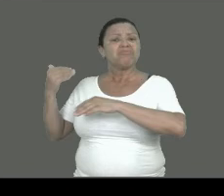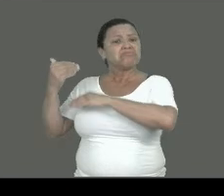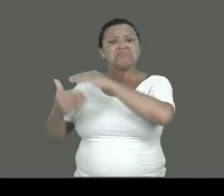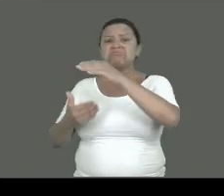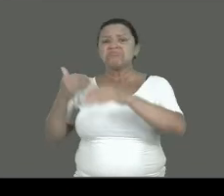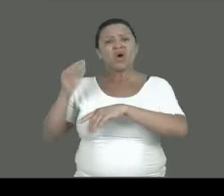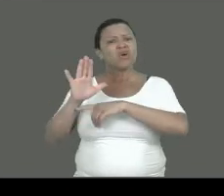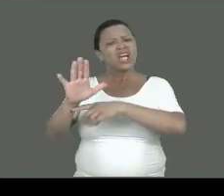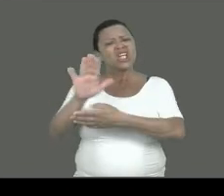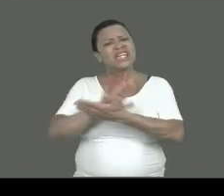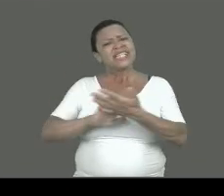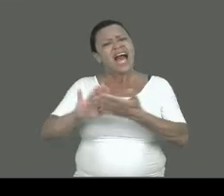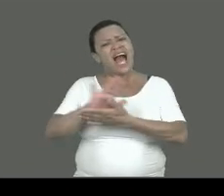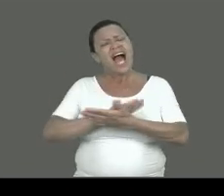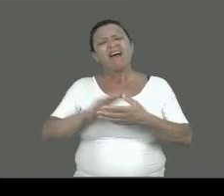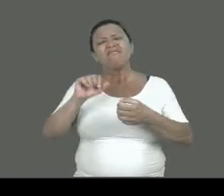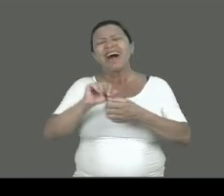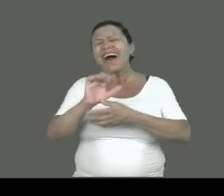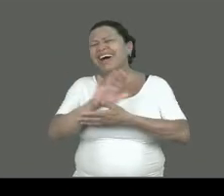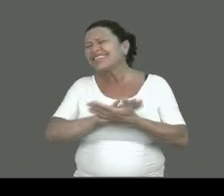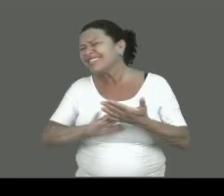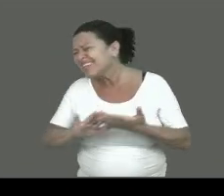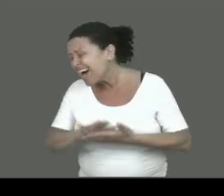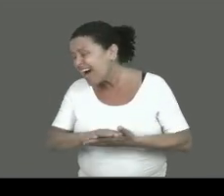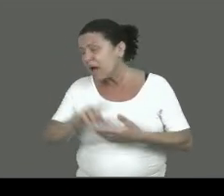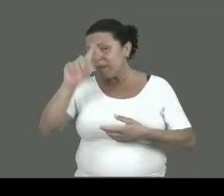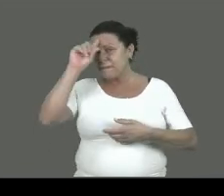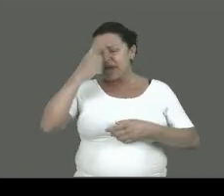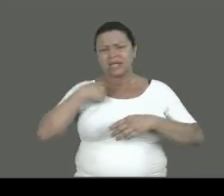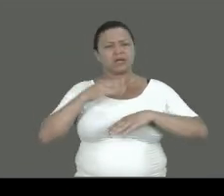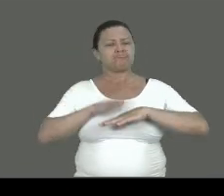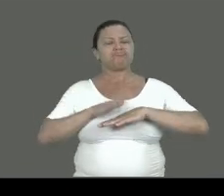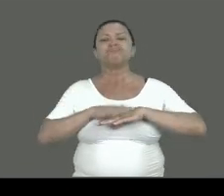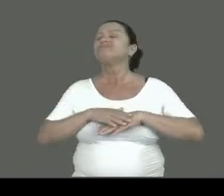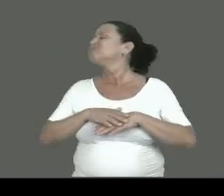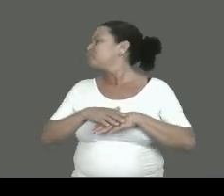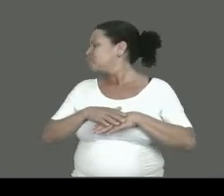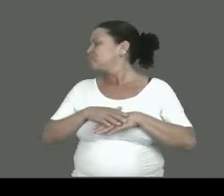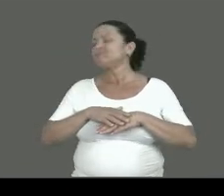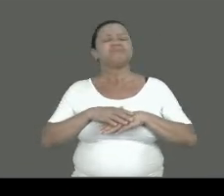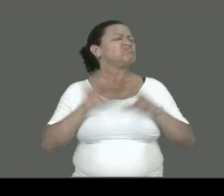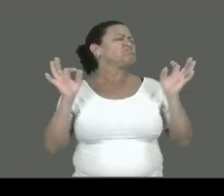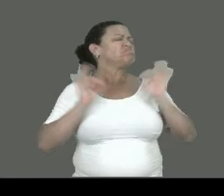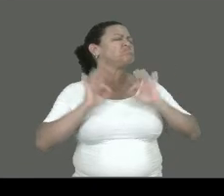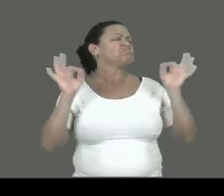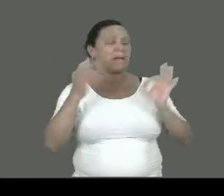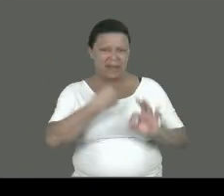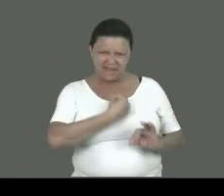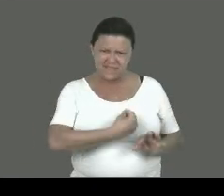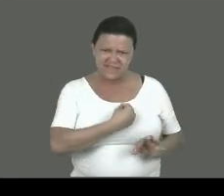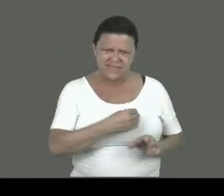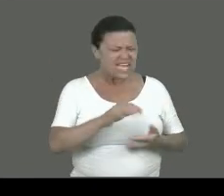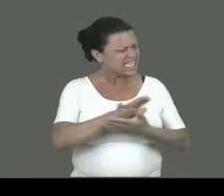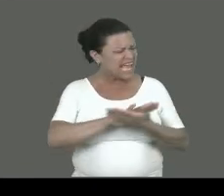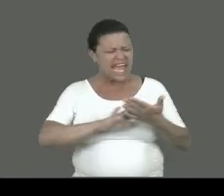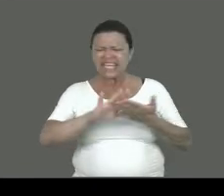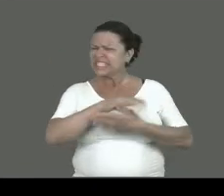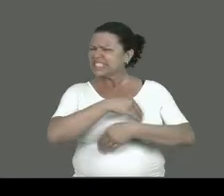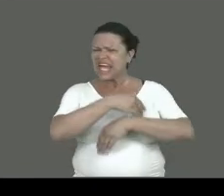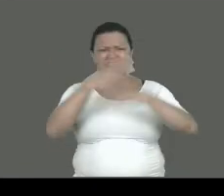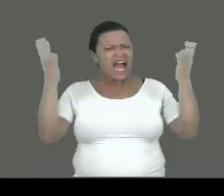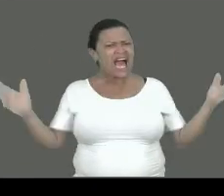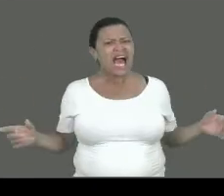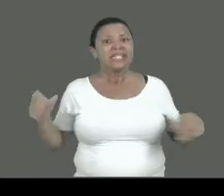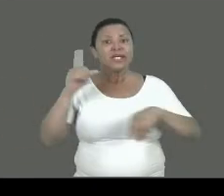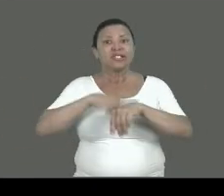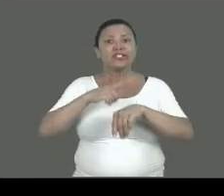ajudando ninguém, não fazendo nada pelo próximo, só pensando em si, não querendo saber nada com a vida, não quer nada com a hora do Brasil, e o tempo